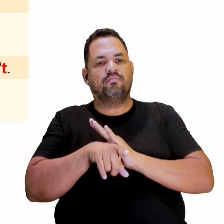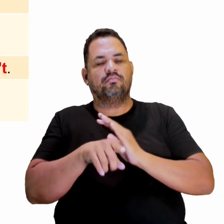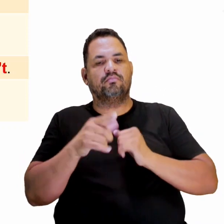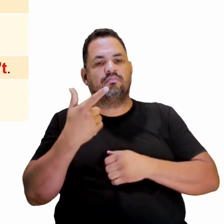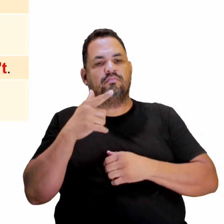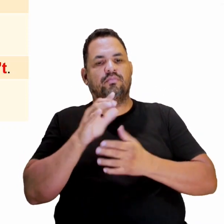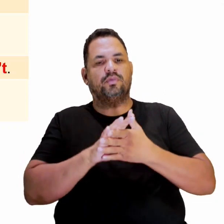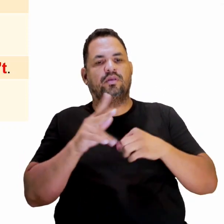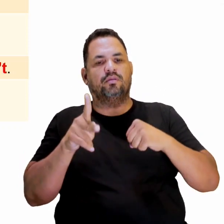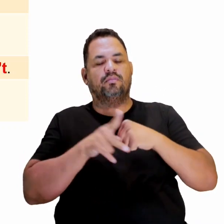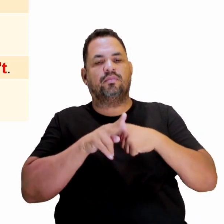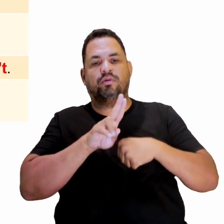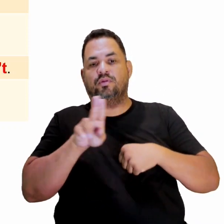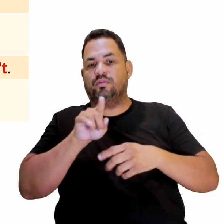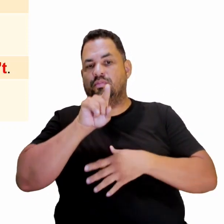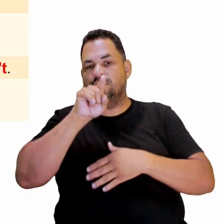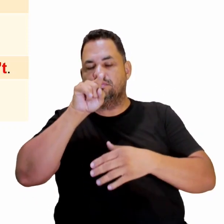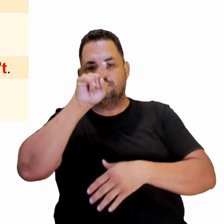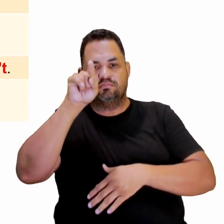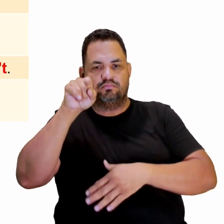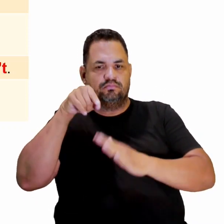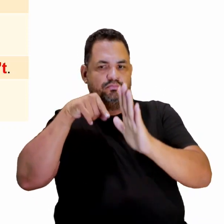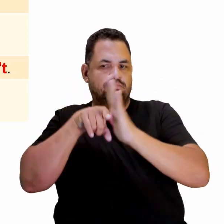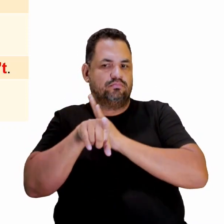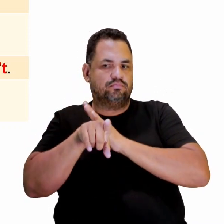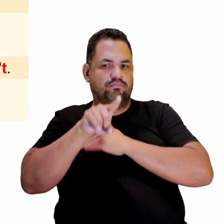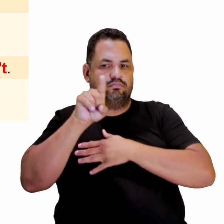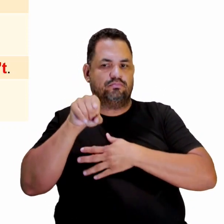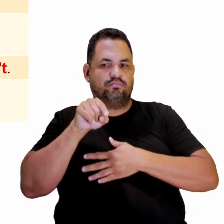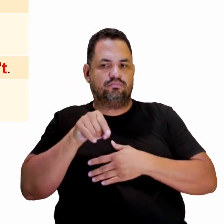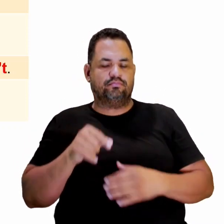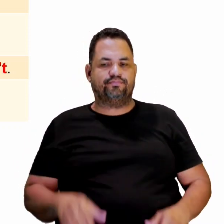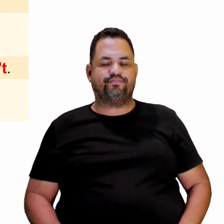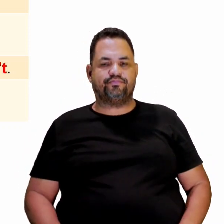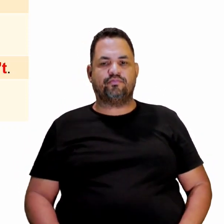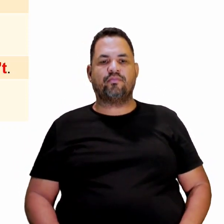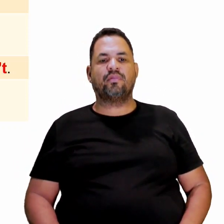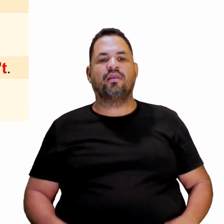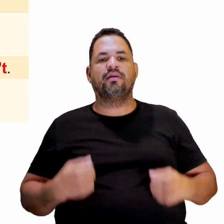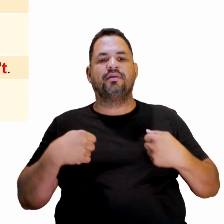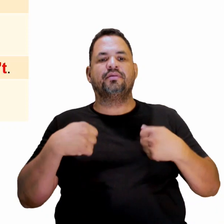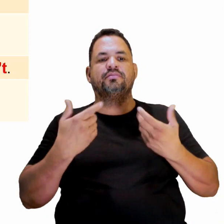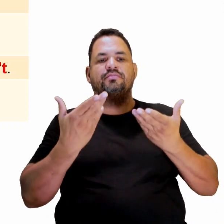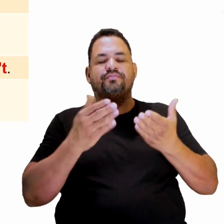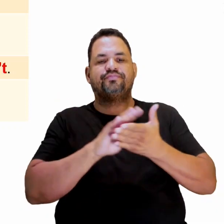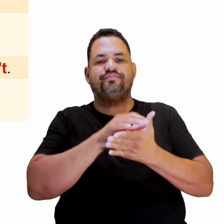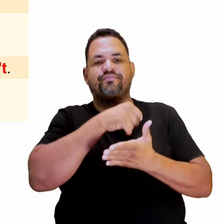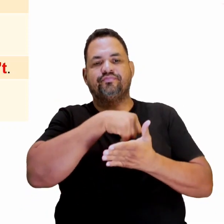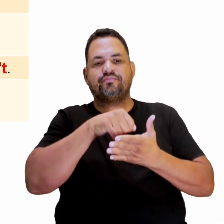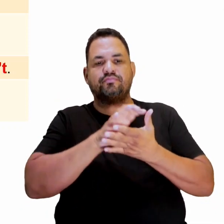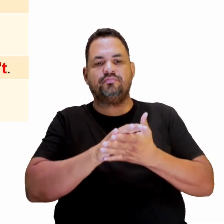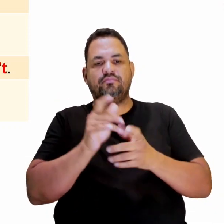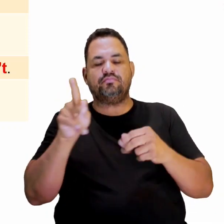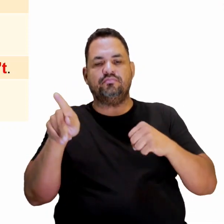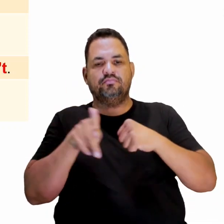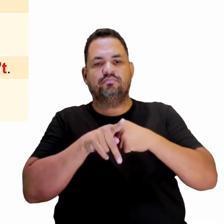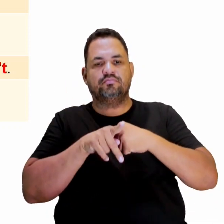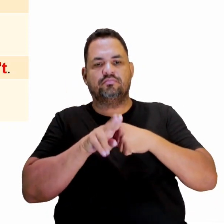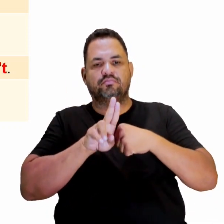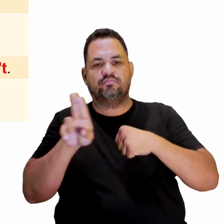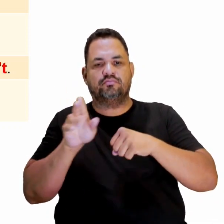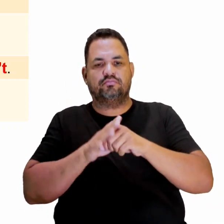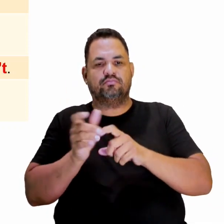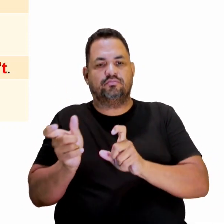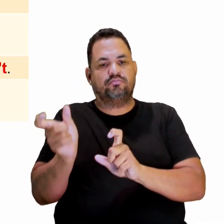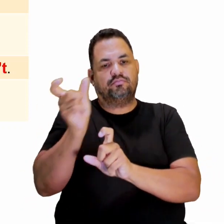pronome interrogativo. Quando ela tiver um pronome interrogativo, você vai precisar colocar o pronome interrogativo